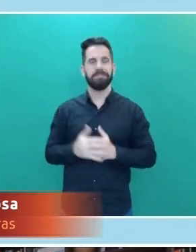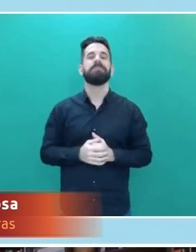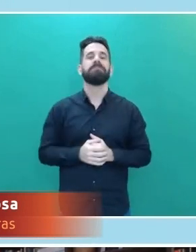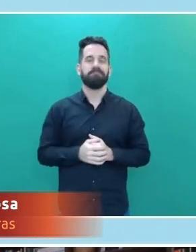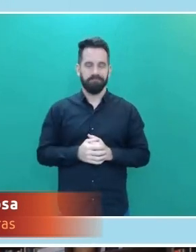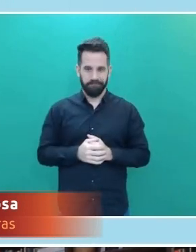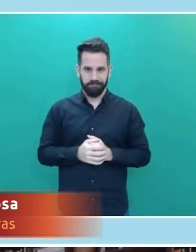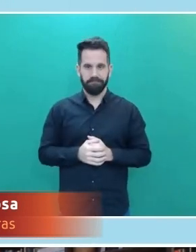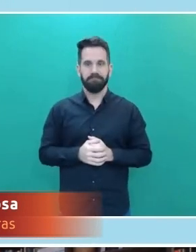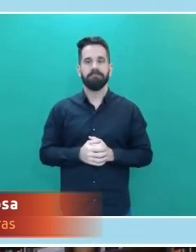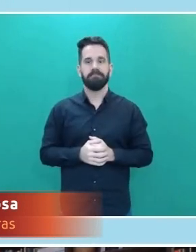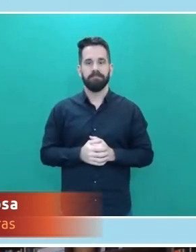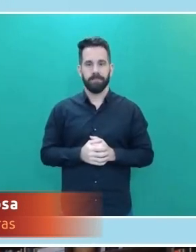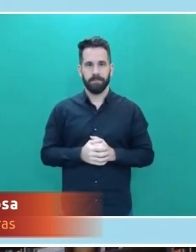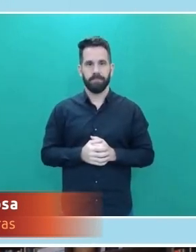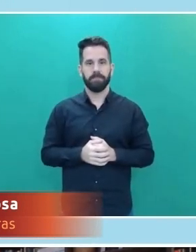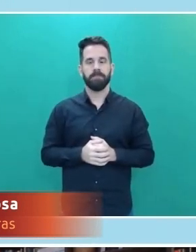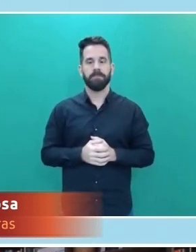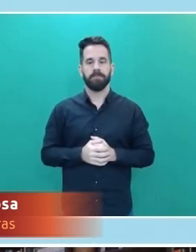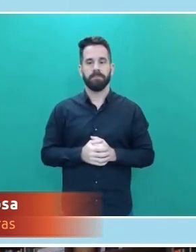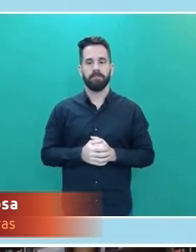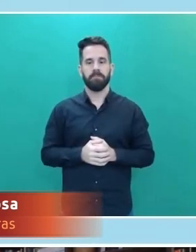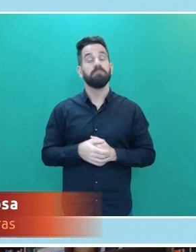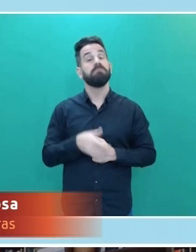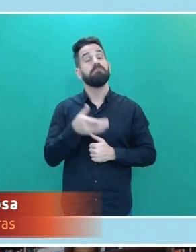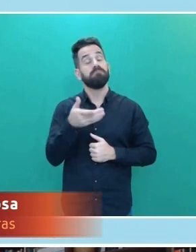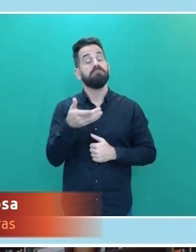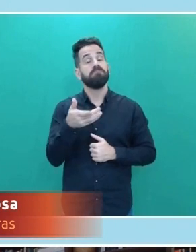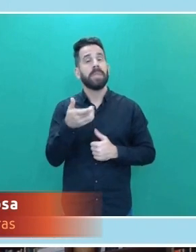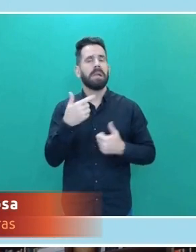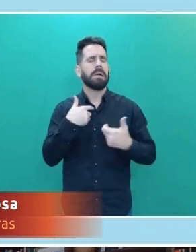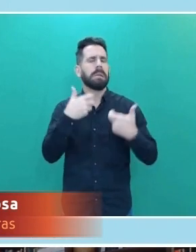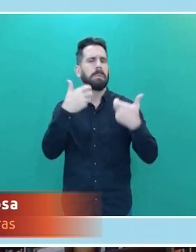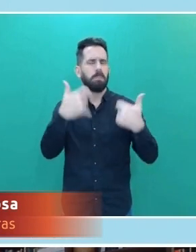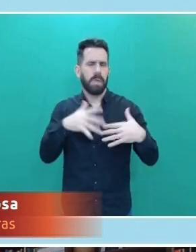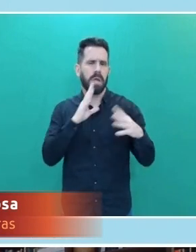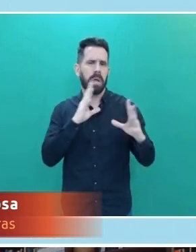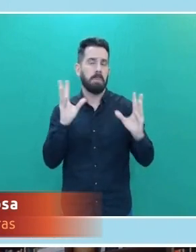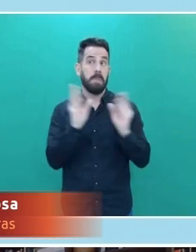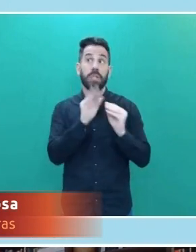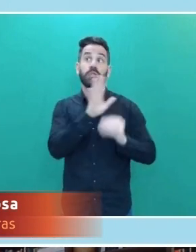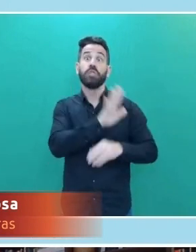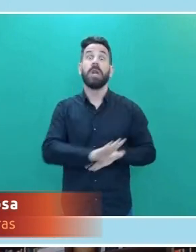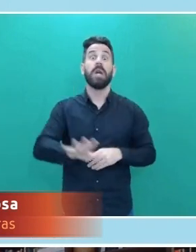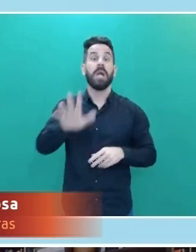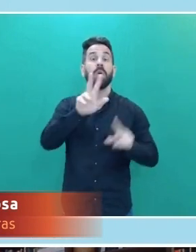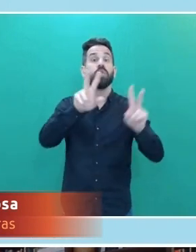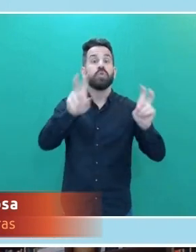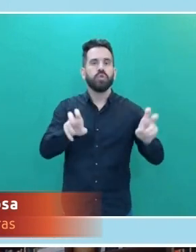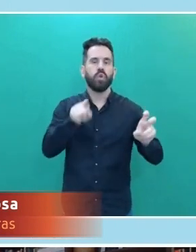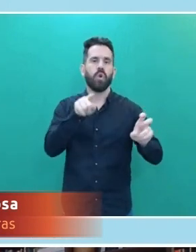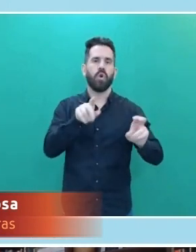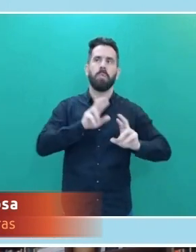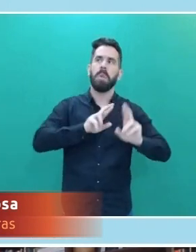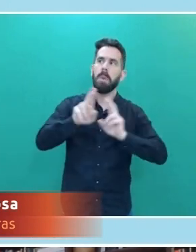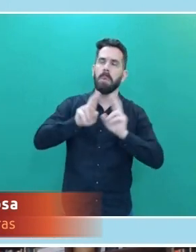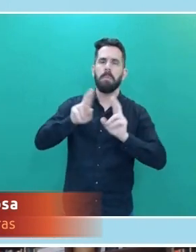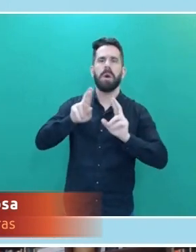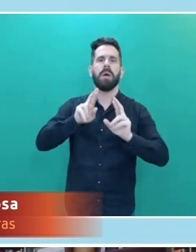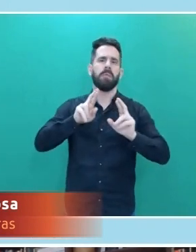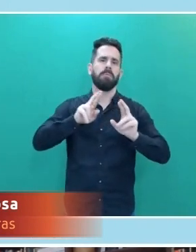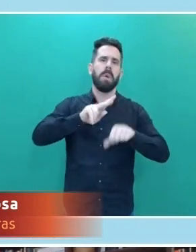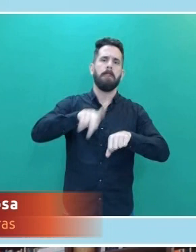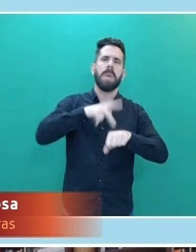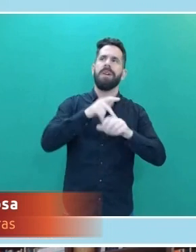Falando de uma forma mais geral sobre a política externa brasileira, pensando no contexto atual, já que seria muito difícil a gente